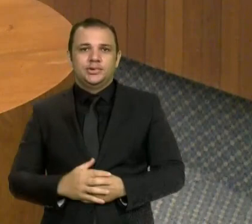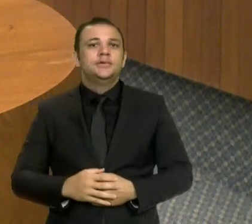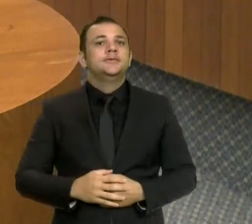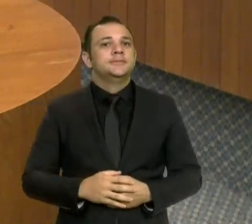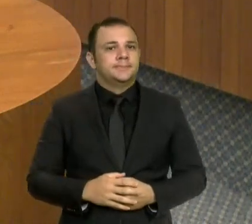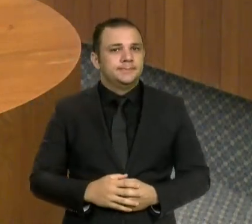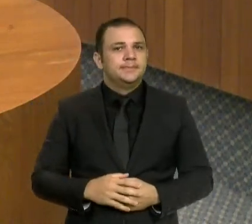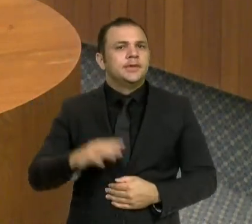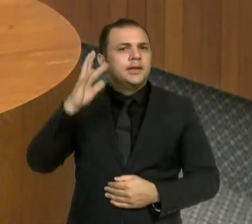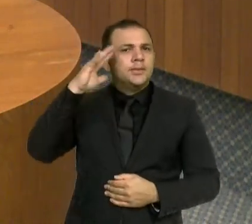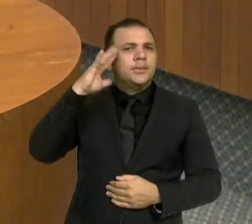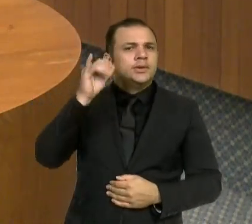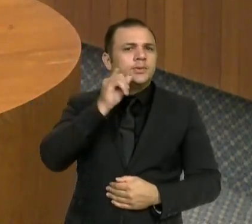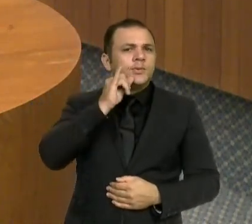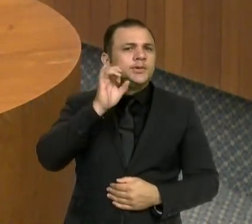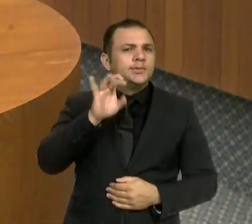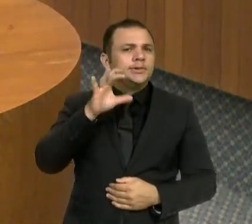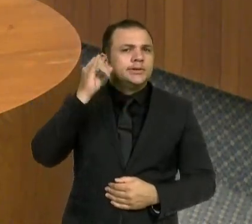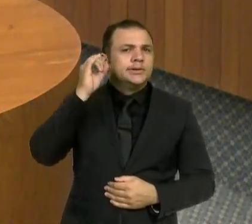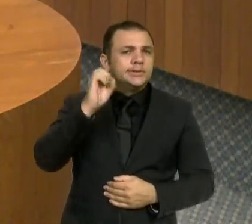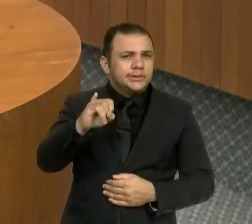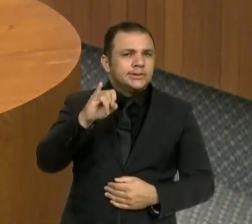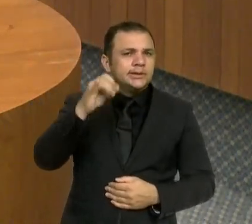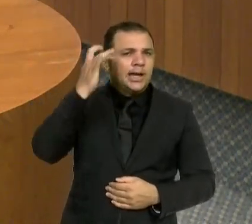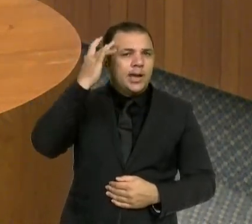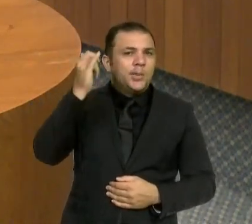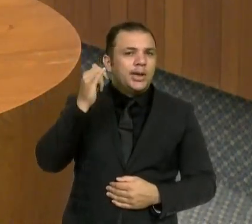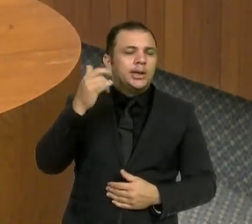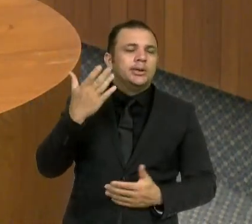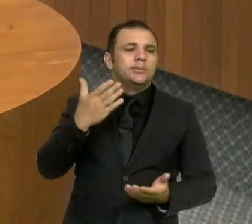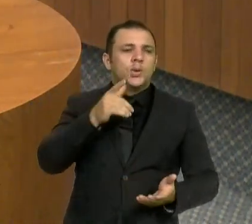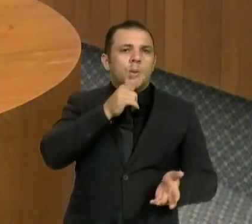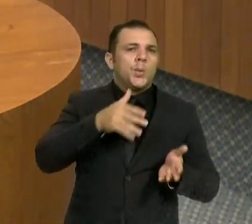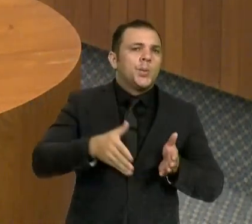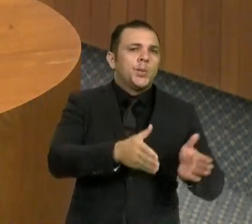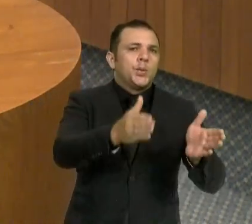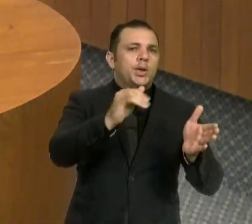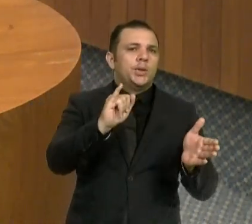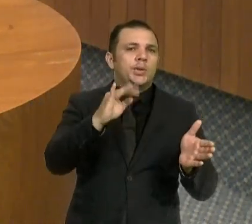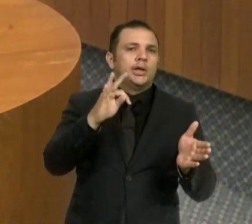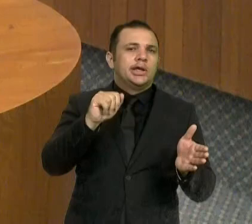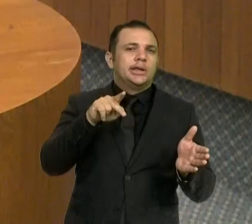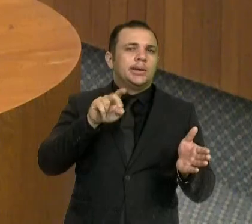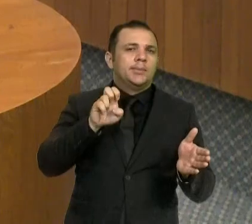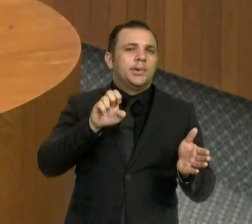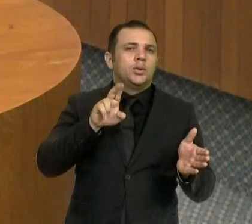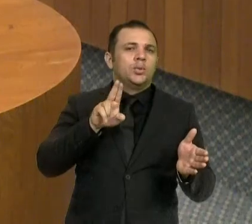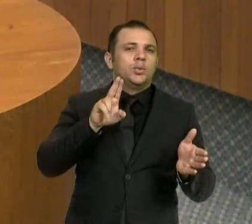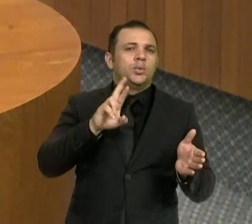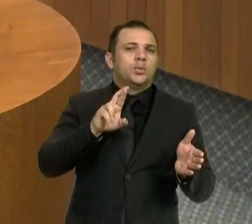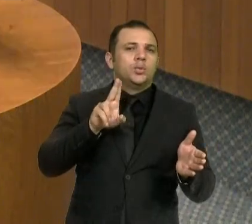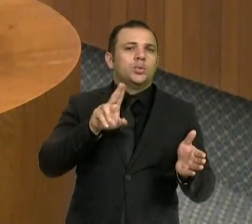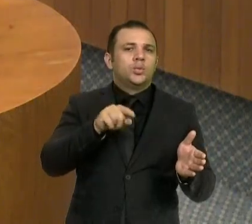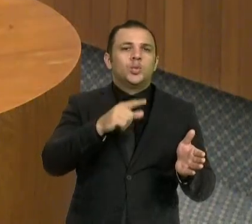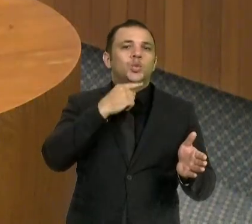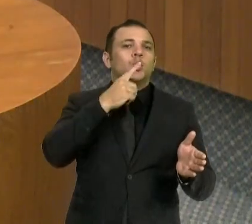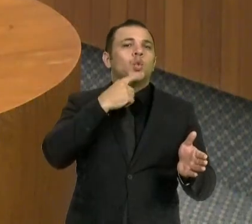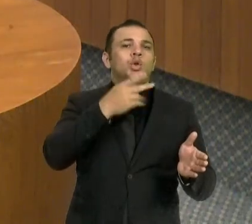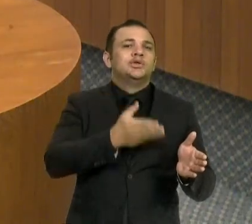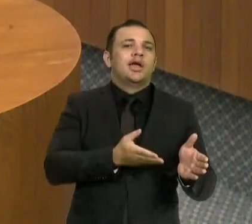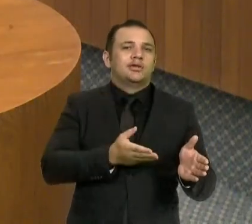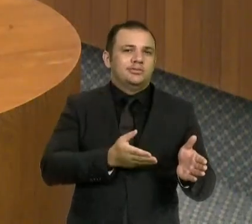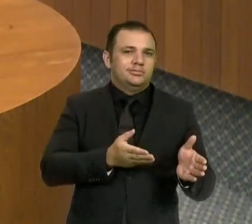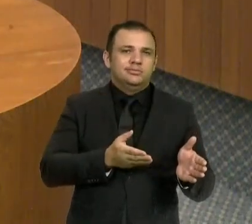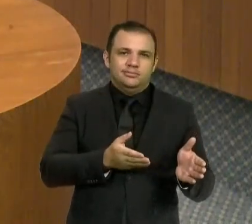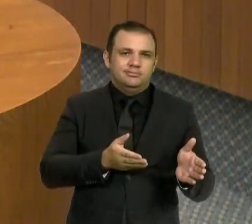Mical, se o rio Itapecuru não conseguir dar conta do recado, que é o que caminha para isso, deputado Ricardo. De onde é que nós vamos tirar